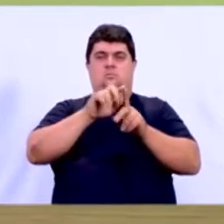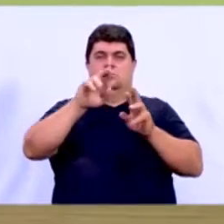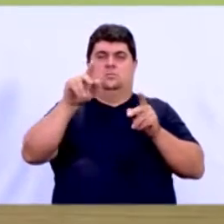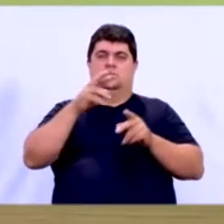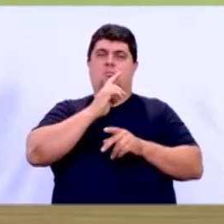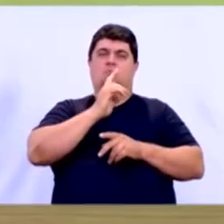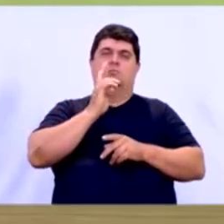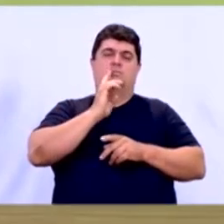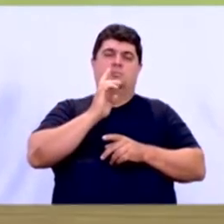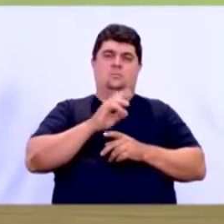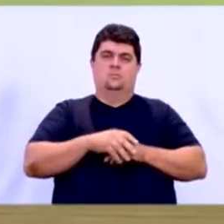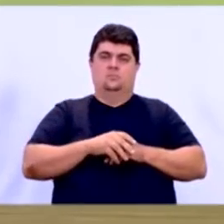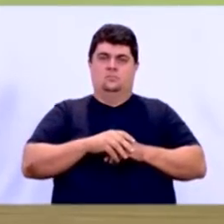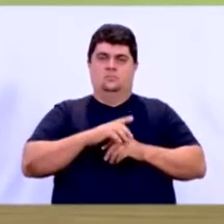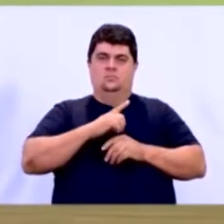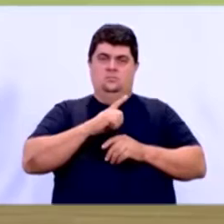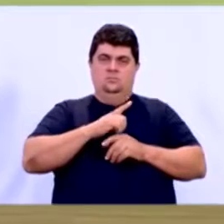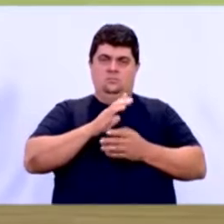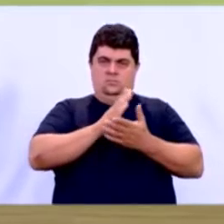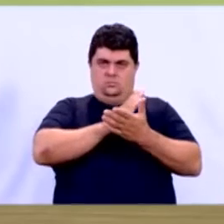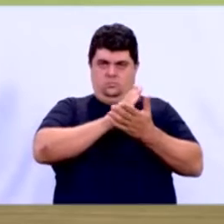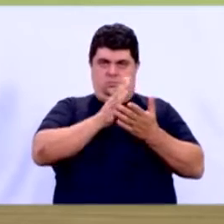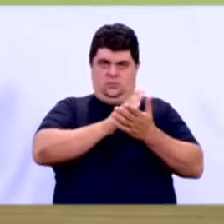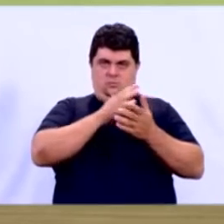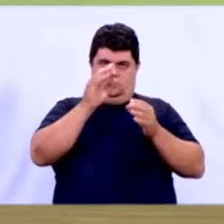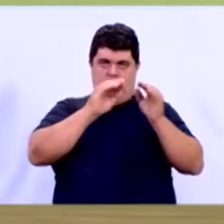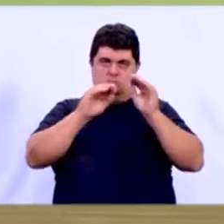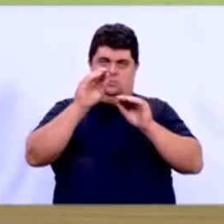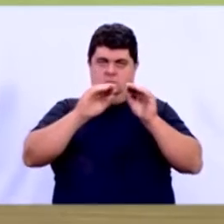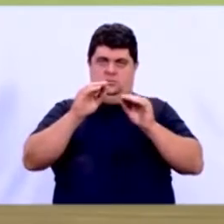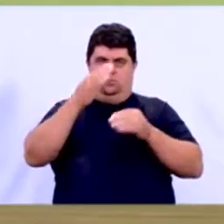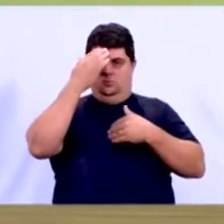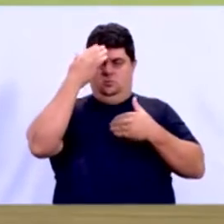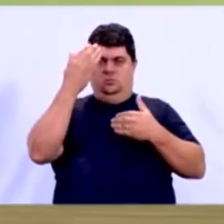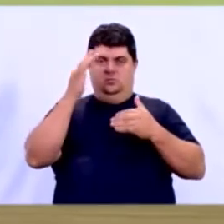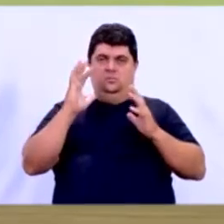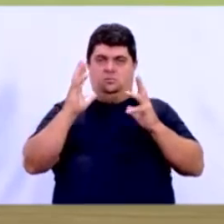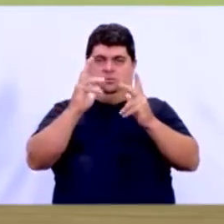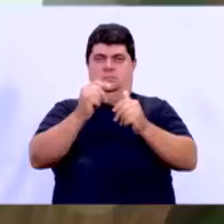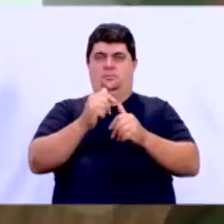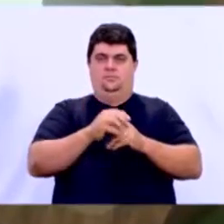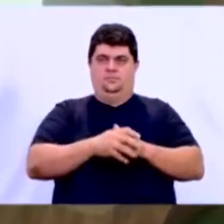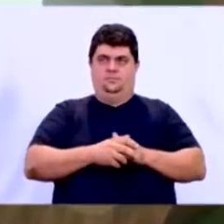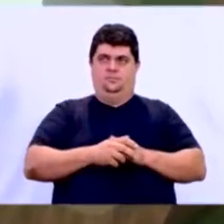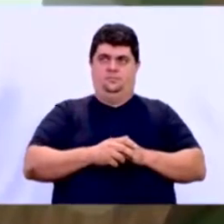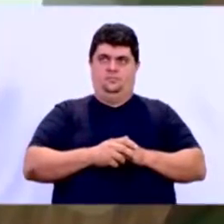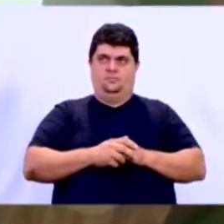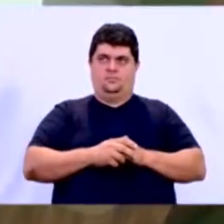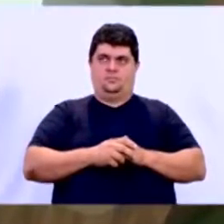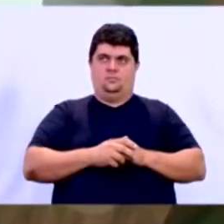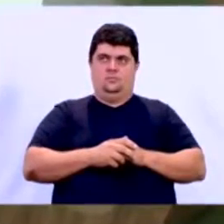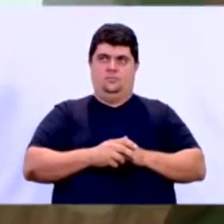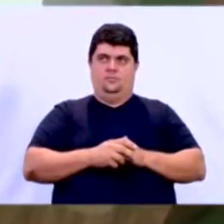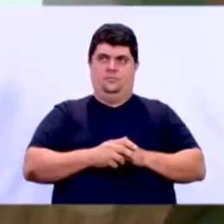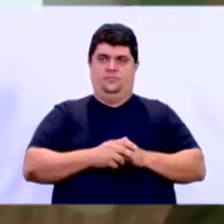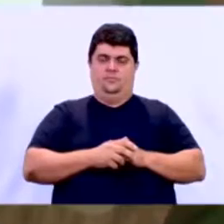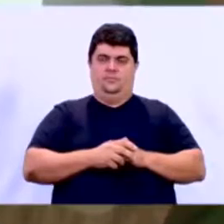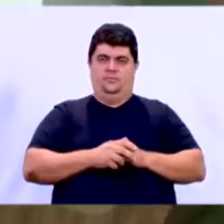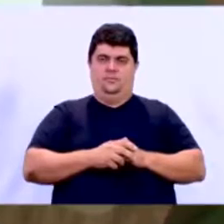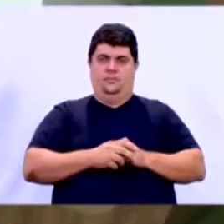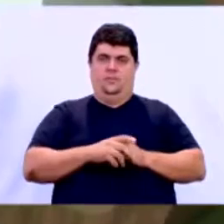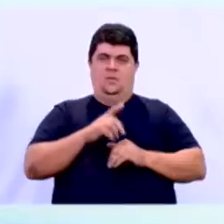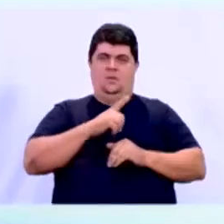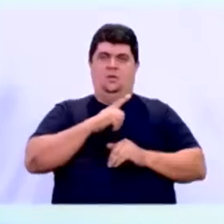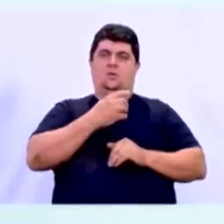restaurante, já falei, enfim, mas tem mais algumas aqui, o pessoal está realmente participando. Obrigado, gente. Isso ficou bem notório, né, professor? Nós vimos